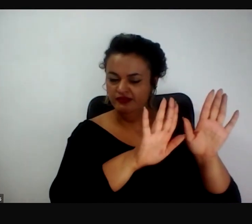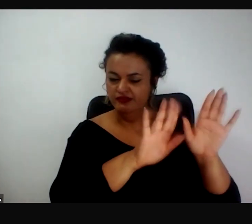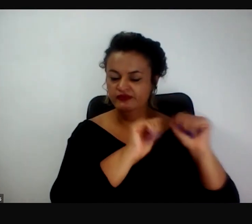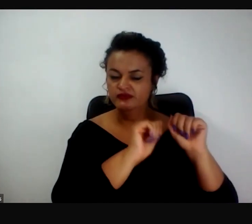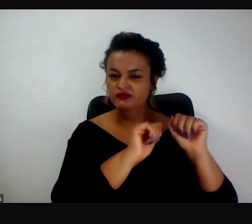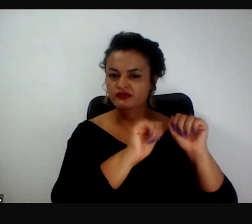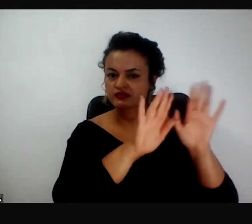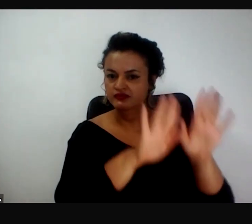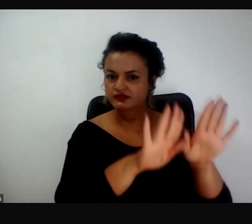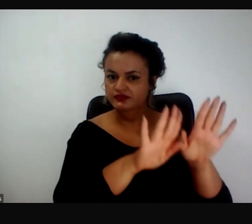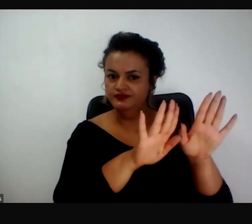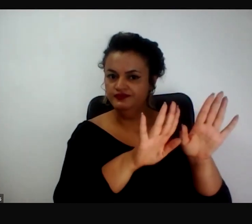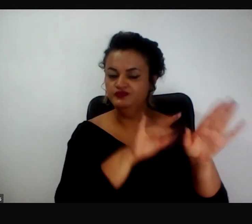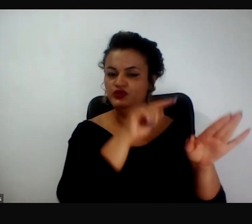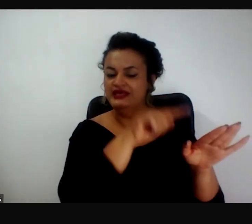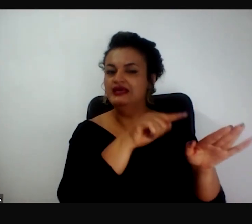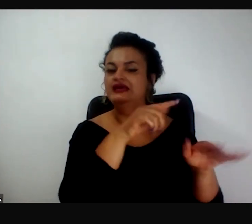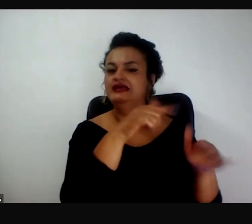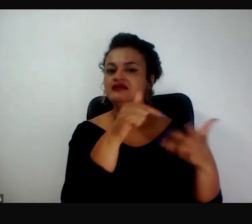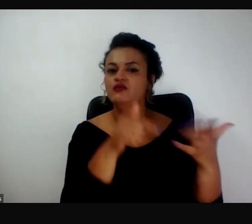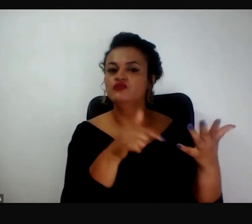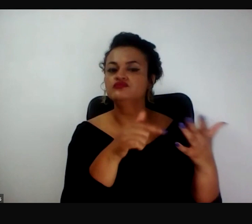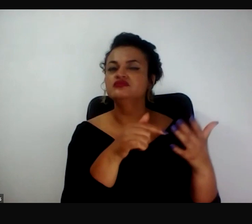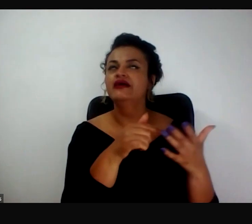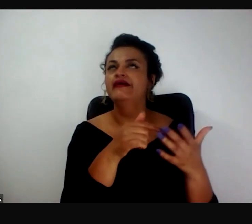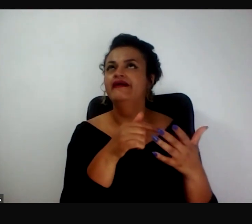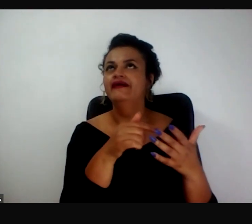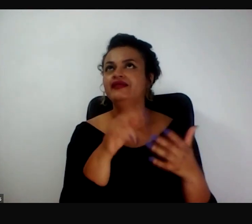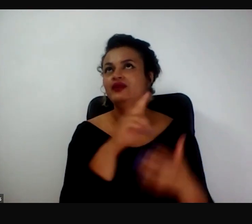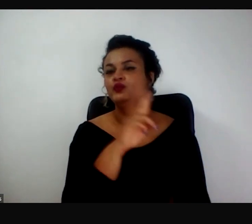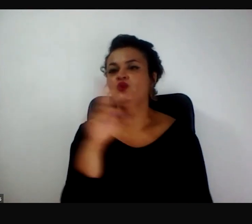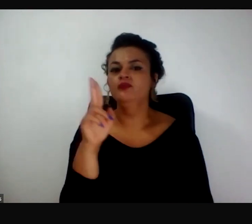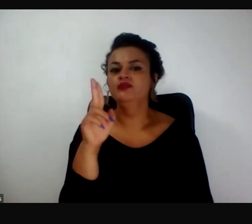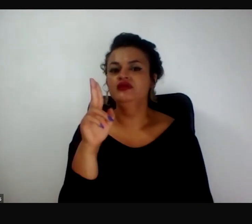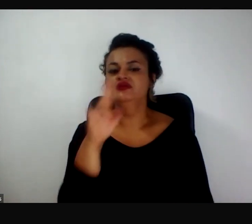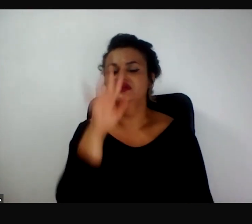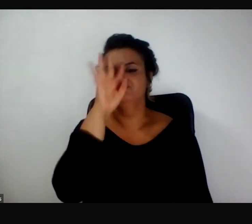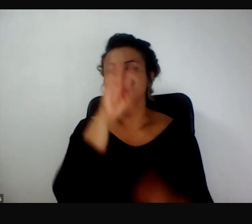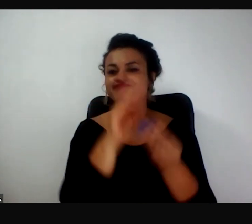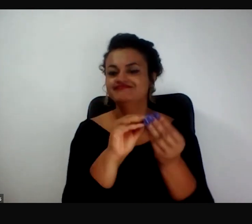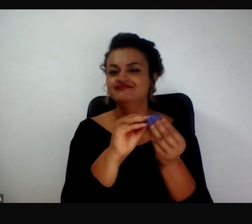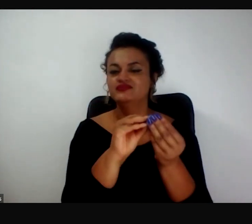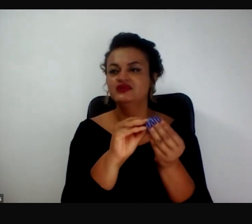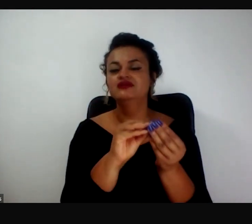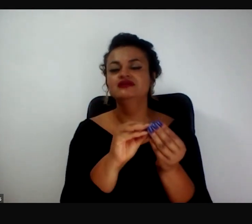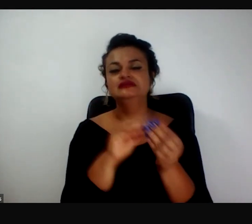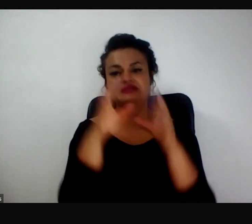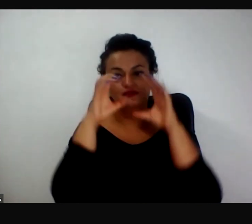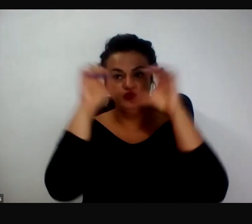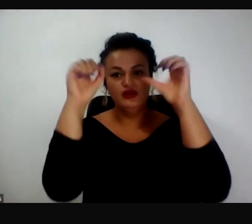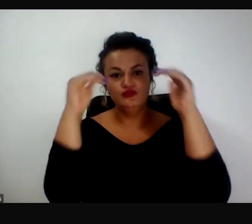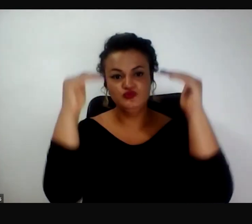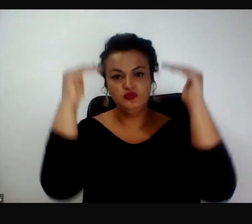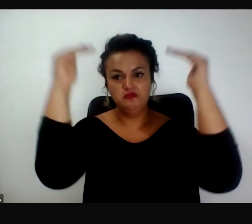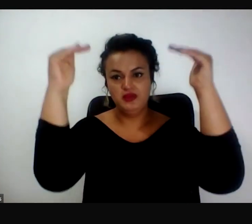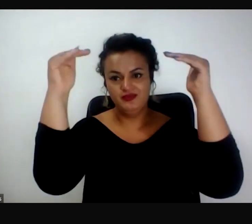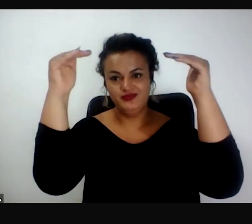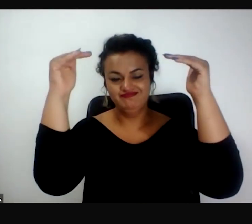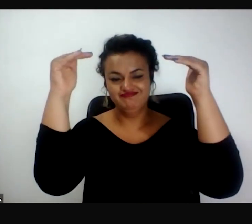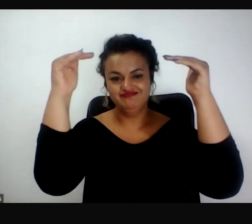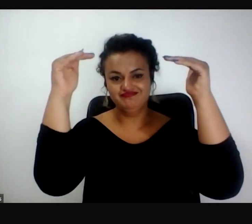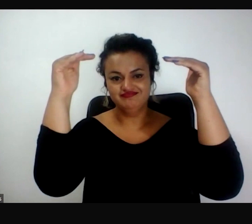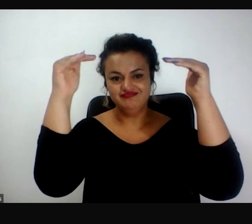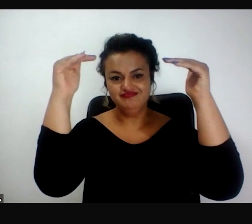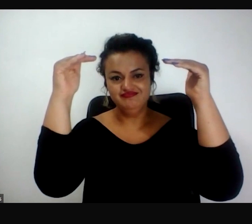tem praticamente o nome como uma reminiscência. O Tribunal Supremo nosso deixou há